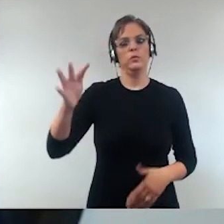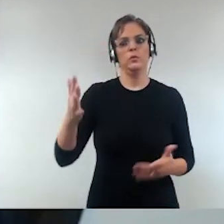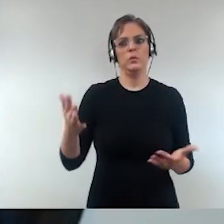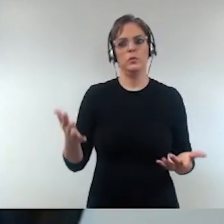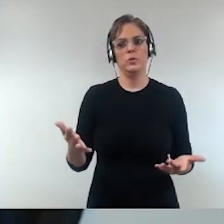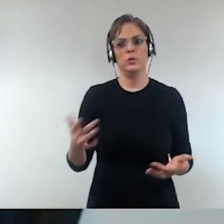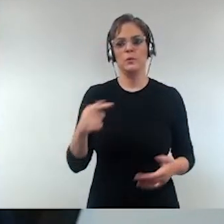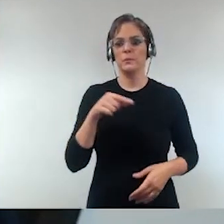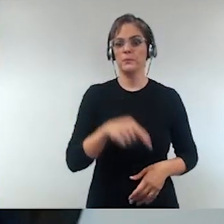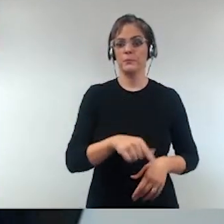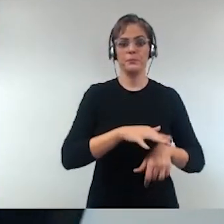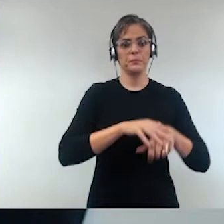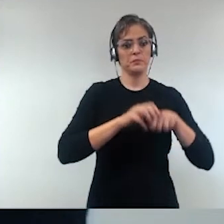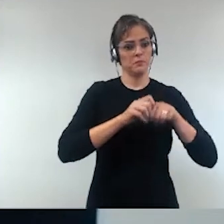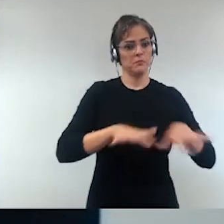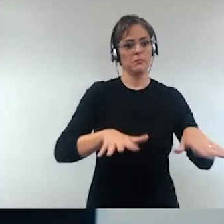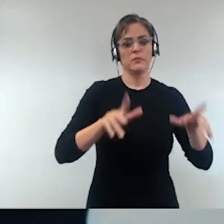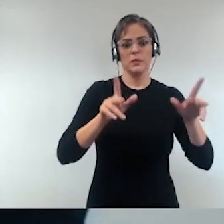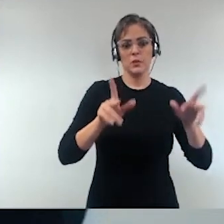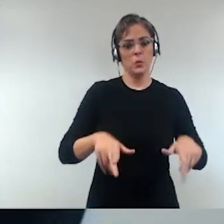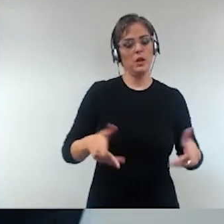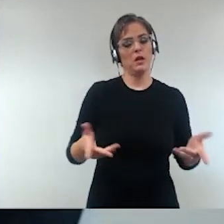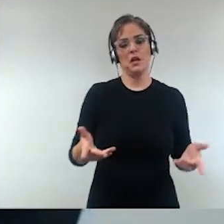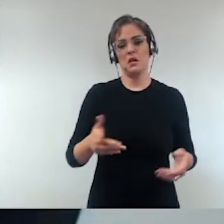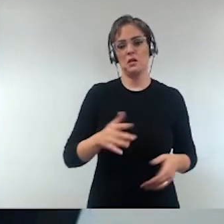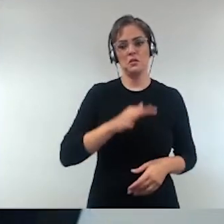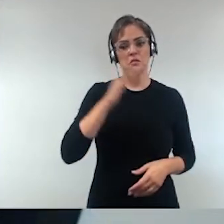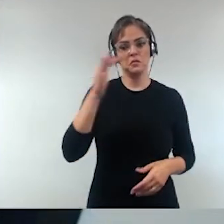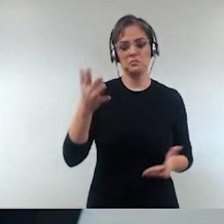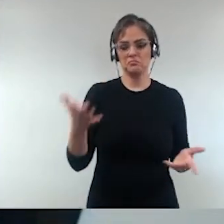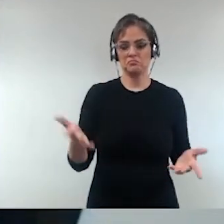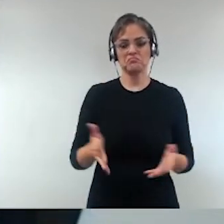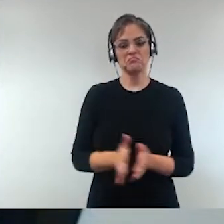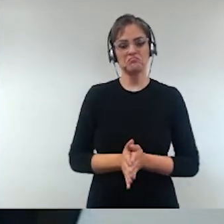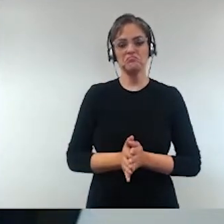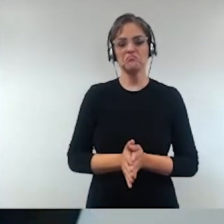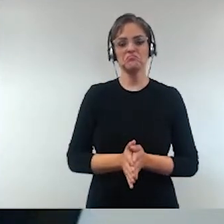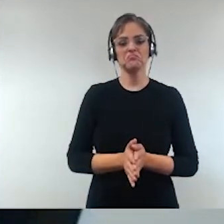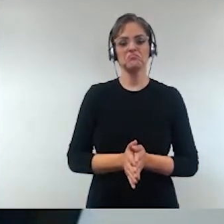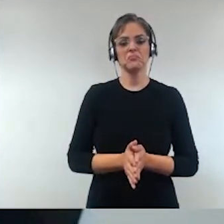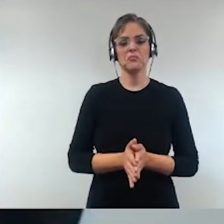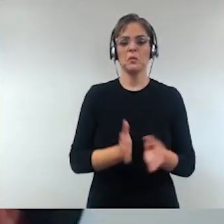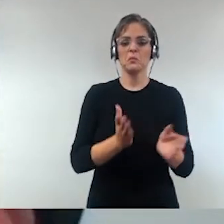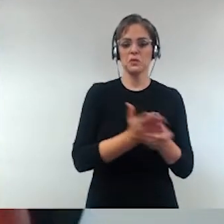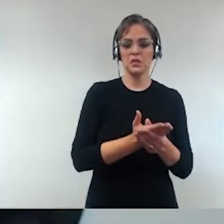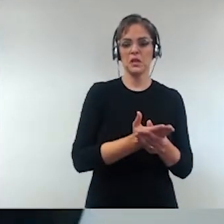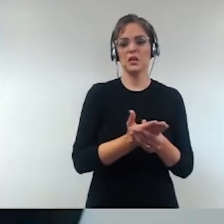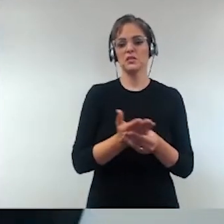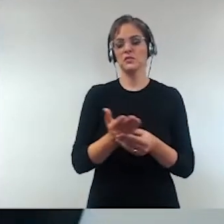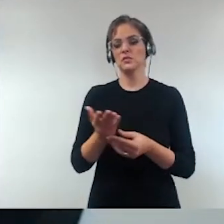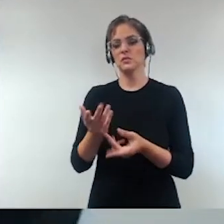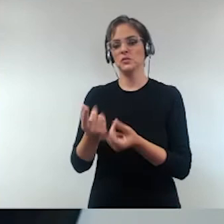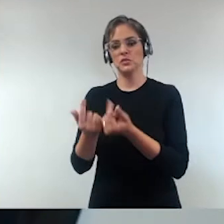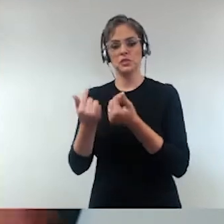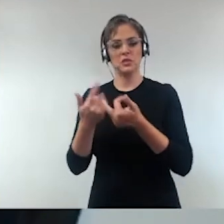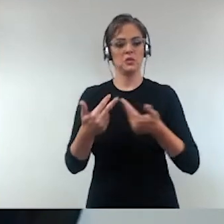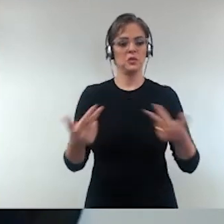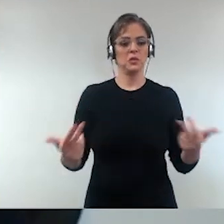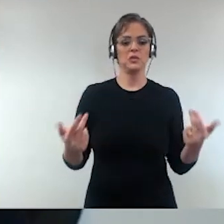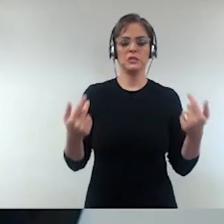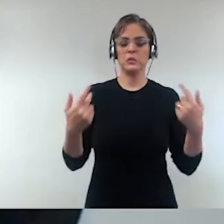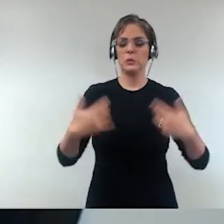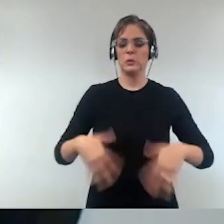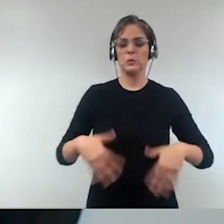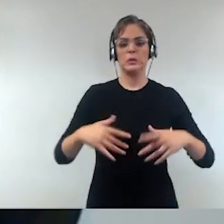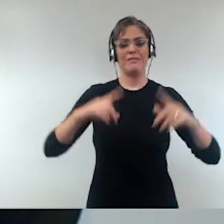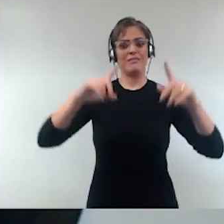produz efeitos, tanto no plano do direito material, quanto no plano do direito processual, né? E é enfrentar esse desafio, é isso que nós